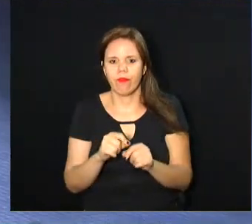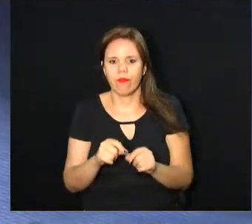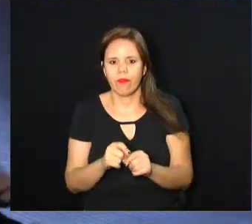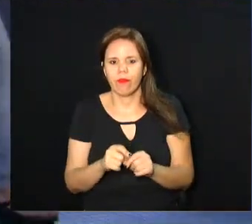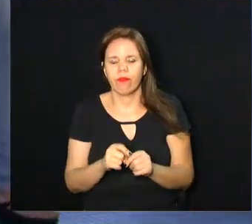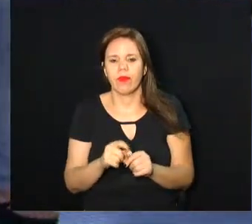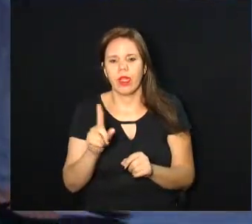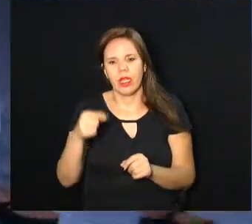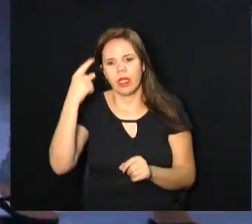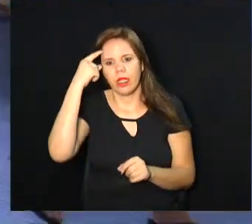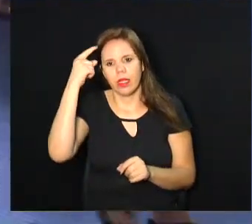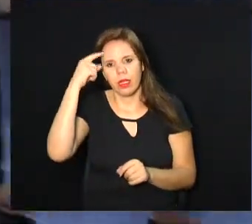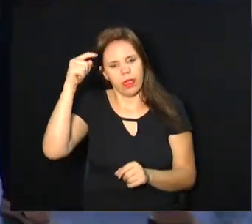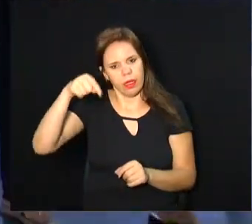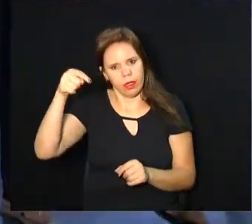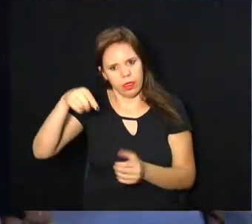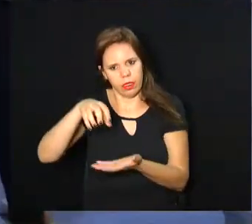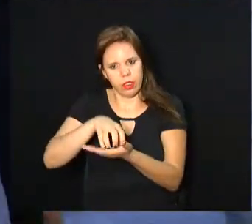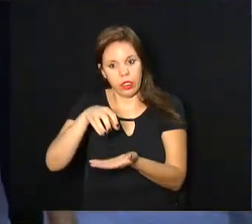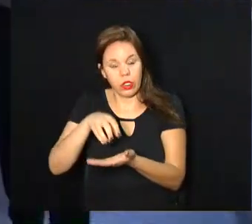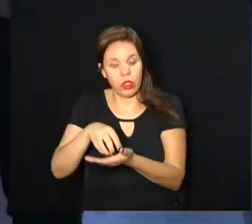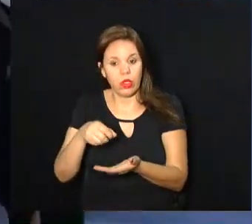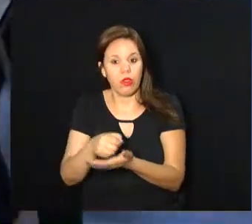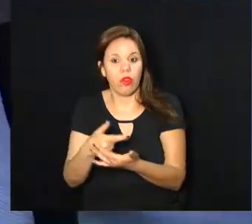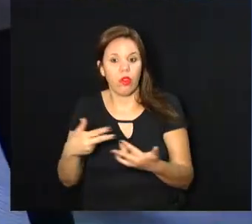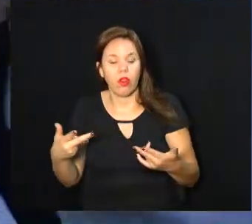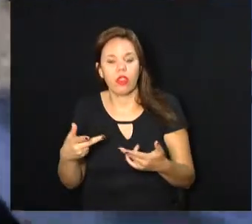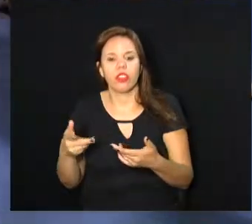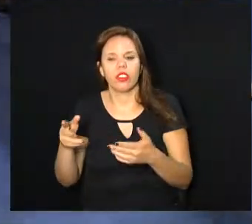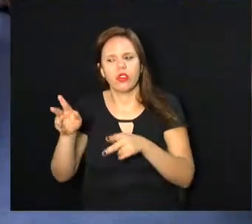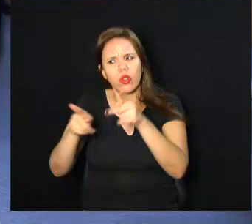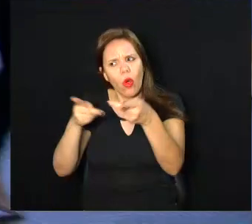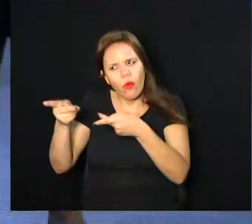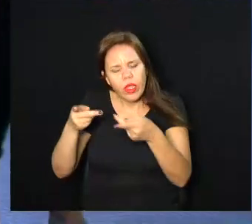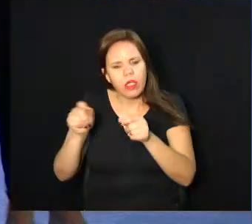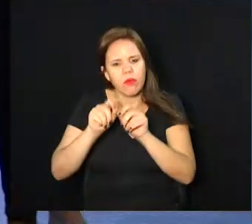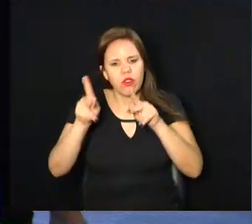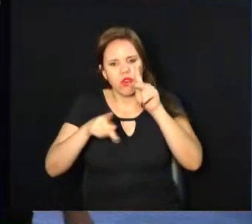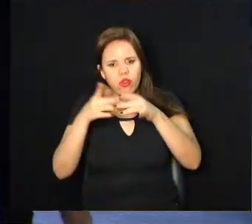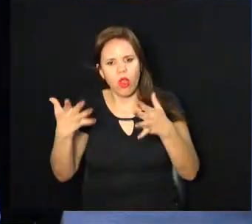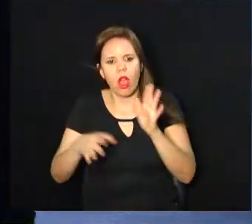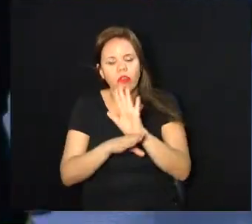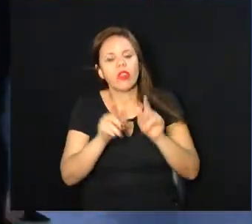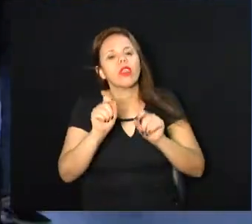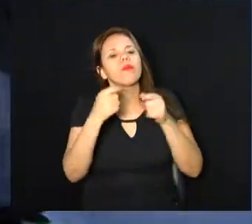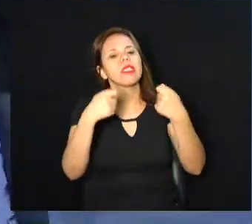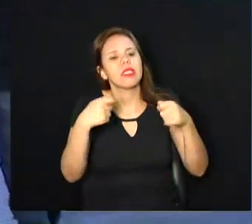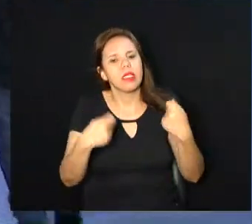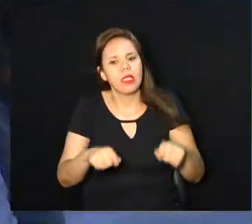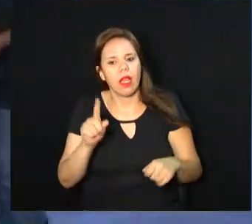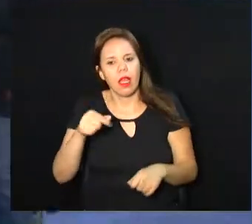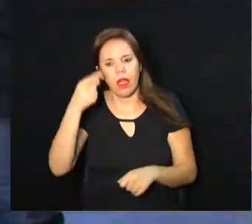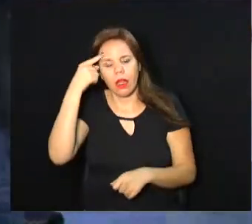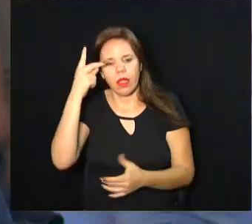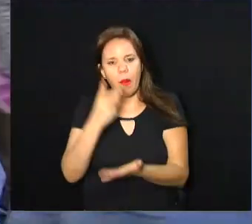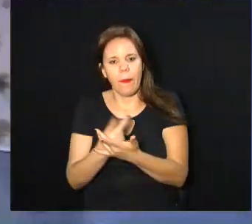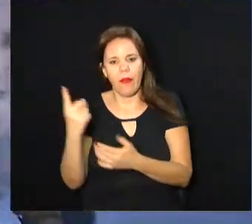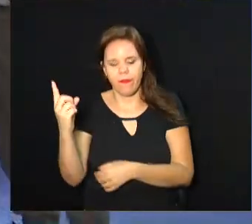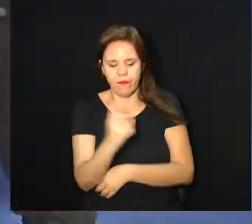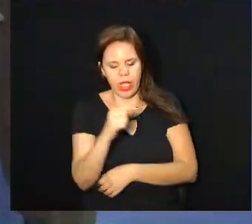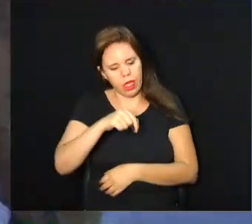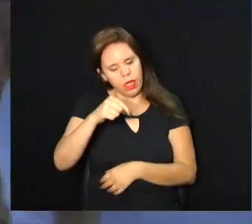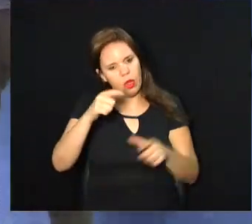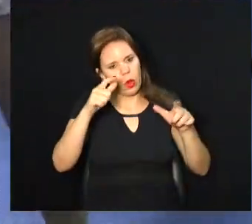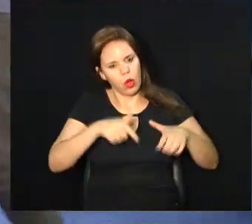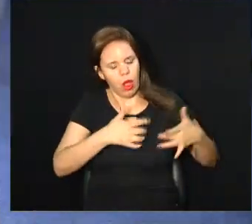entra essa ideia do Poupa Tempo de chamar a população para ajudar quem precisa, né? A ideia basicamente é essa mesmo, vir aqui na